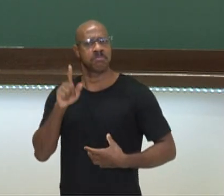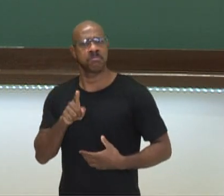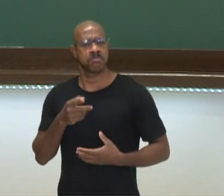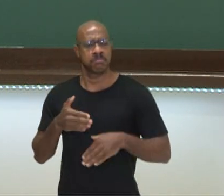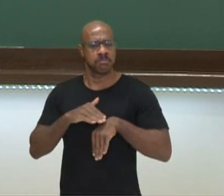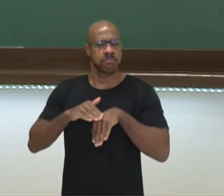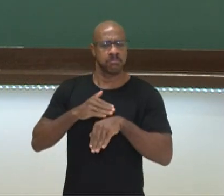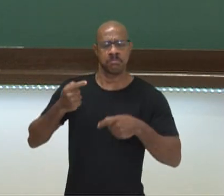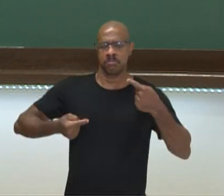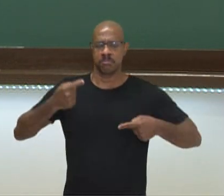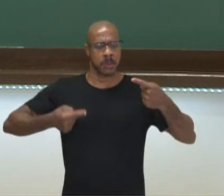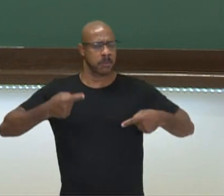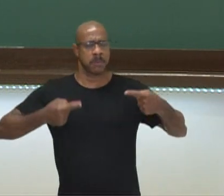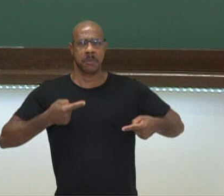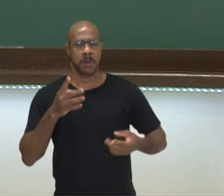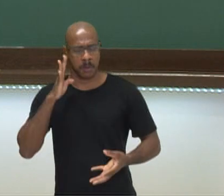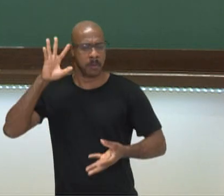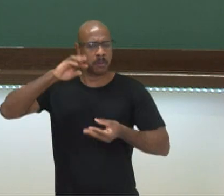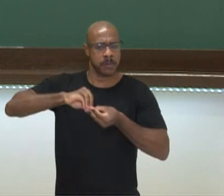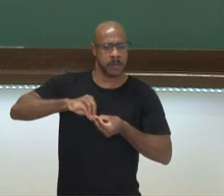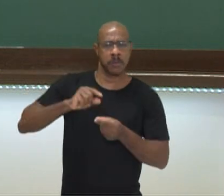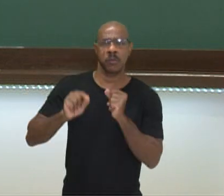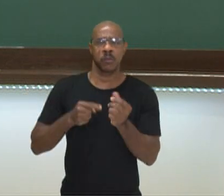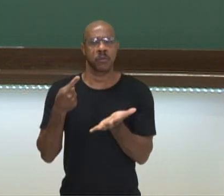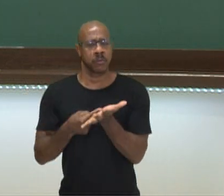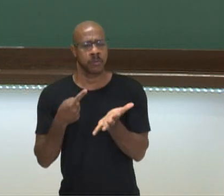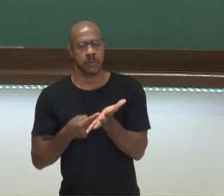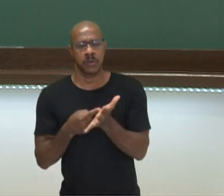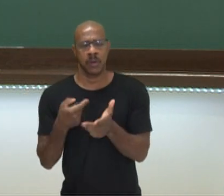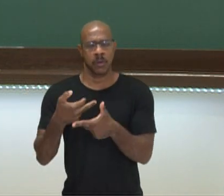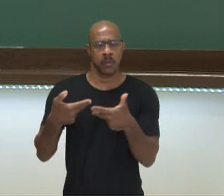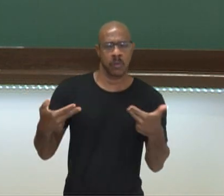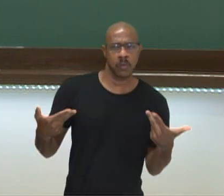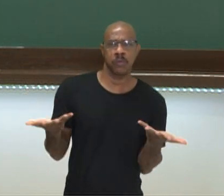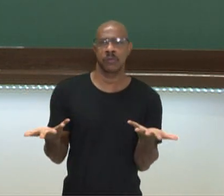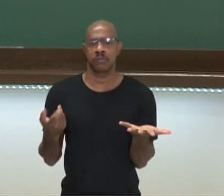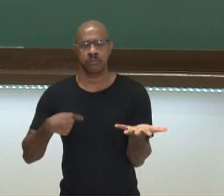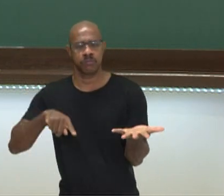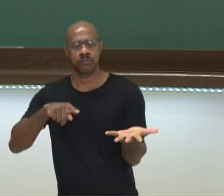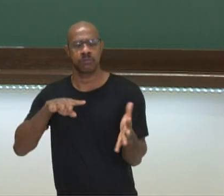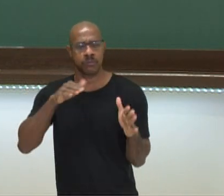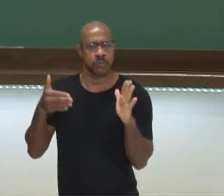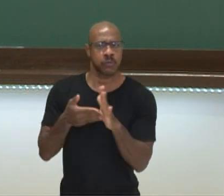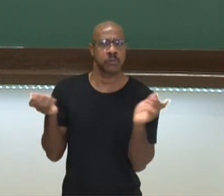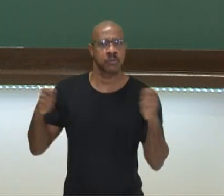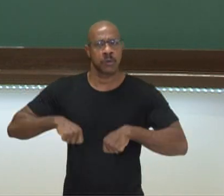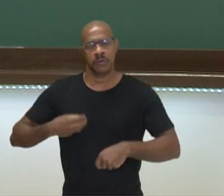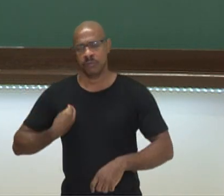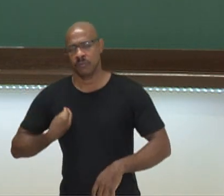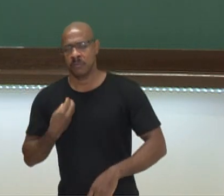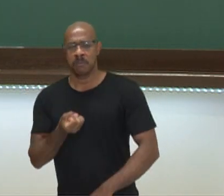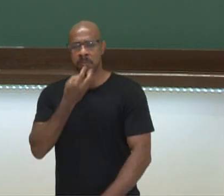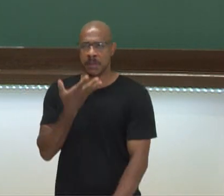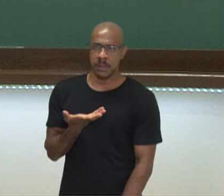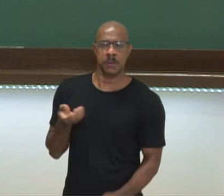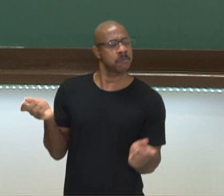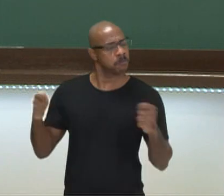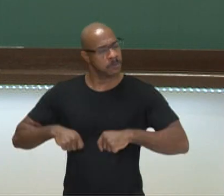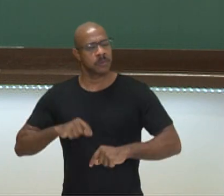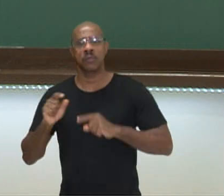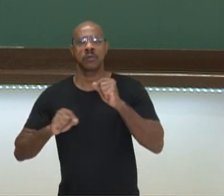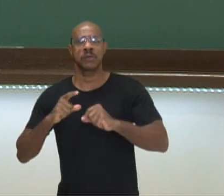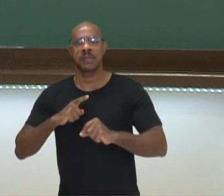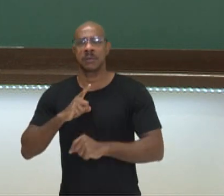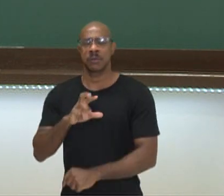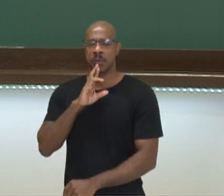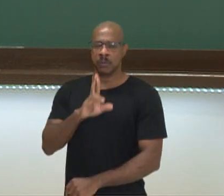a um resultado, a uma conclusão, a combinar algo para que todos possam conviver bem, possam chegar a um